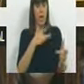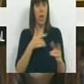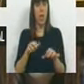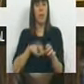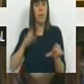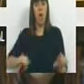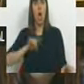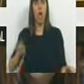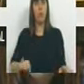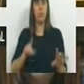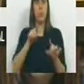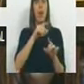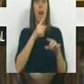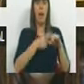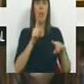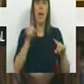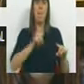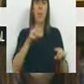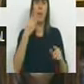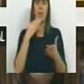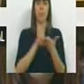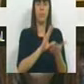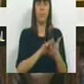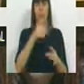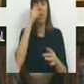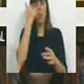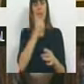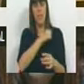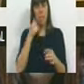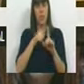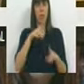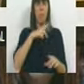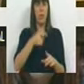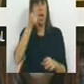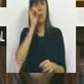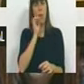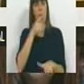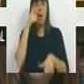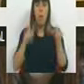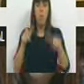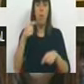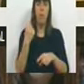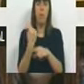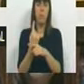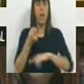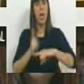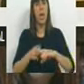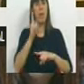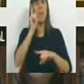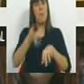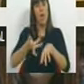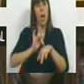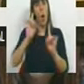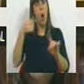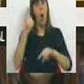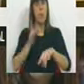uma saída limpa e já vai no terceiro resgate. É uma falta de consideração para com os sacrifícios não só dos portugueses, mas com o do povo grego também. Devia estar mais